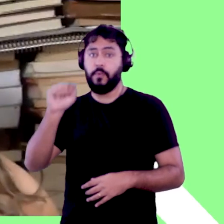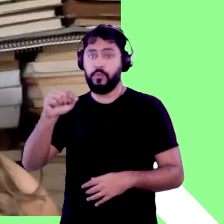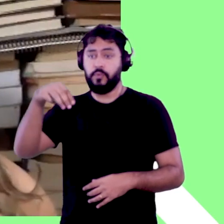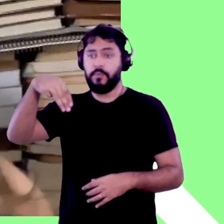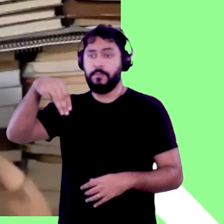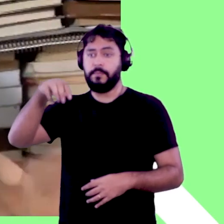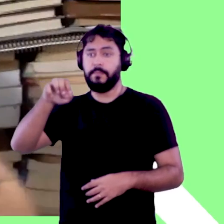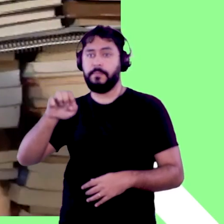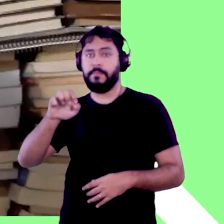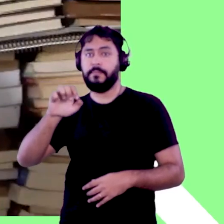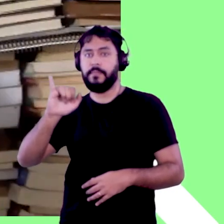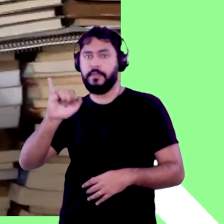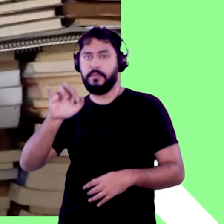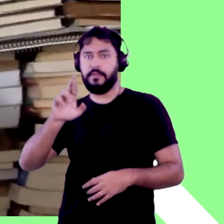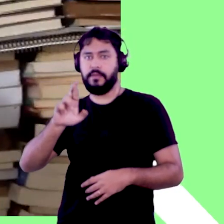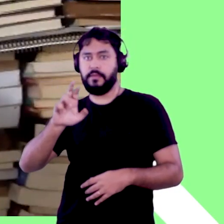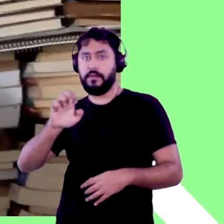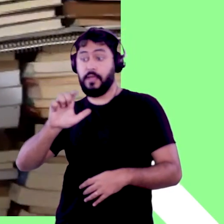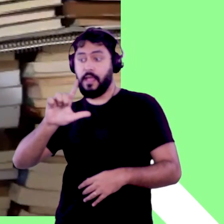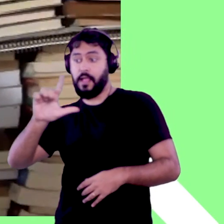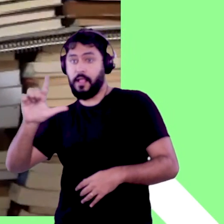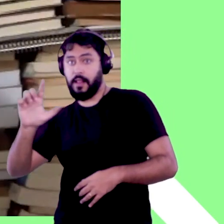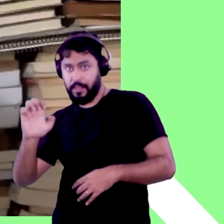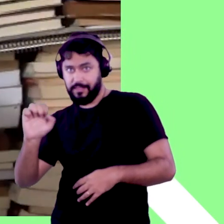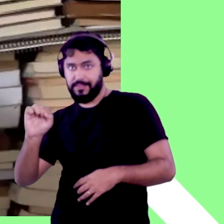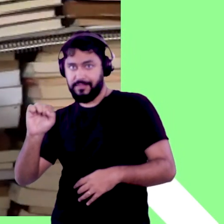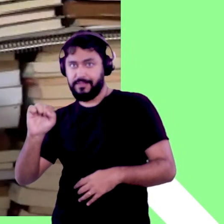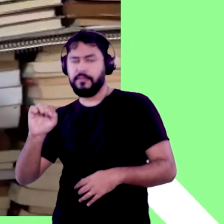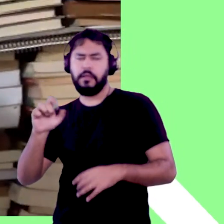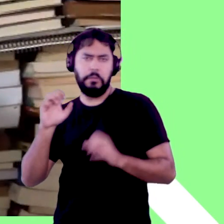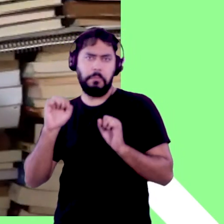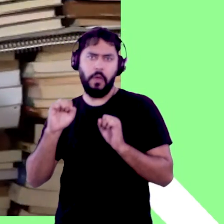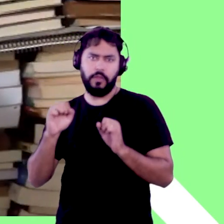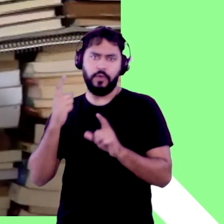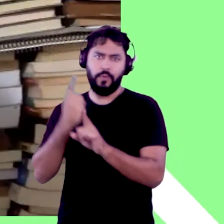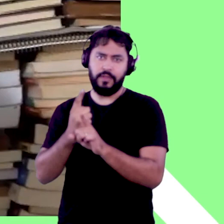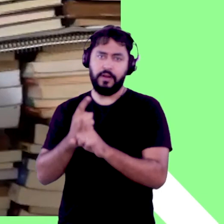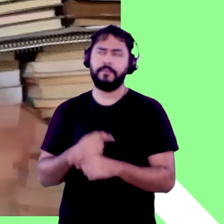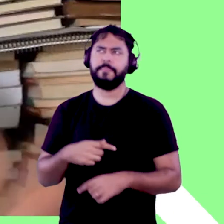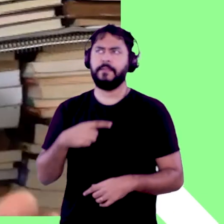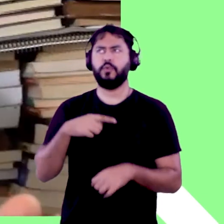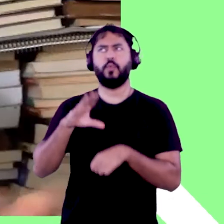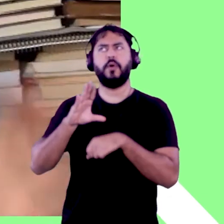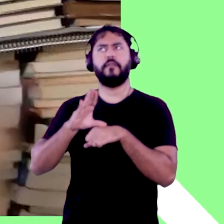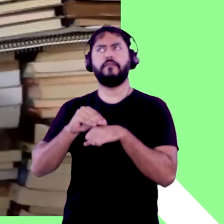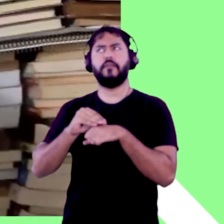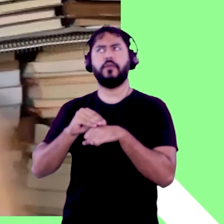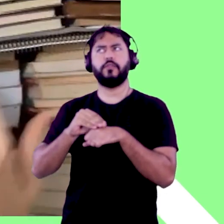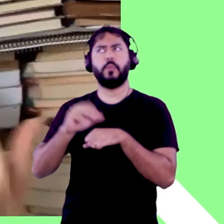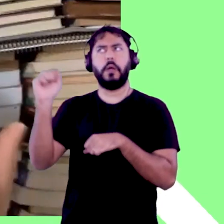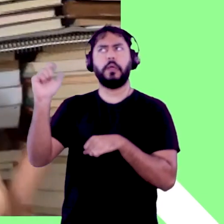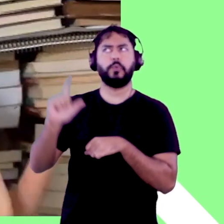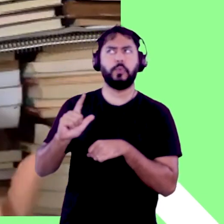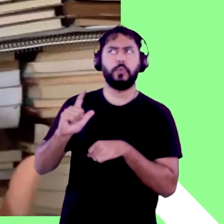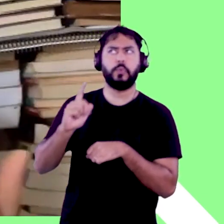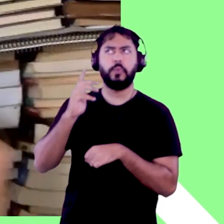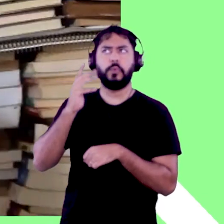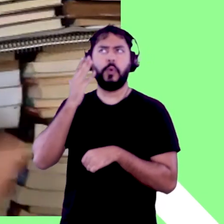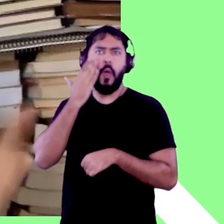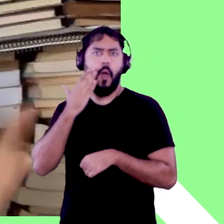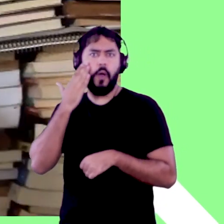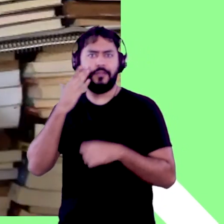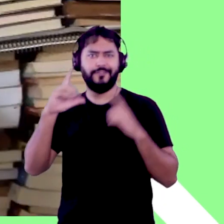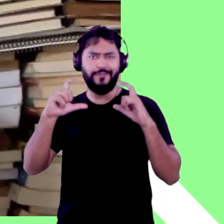Meirelles com 2 L's. Aí vocês vão me encontrar lá. Nem lembro, eu tô com uma foto azul e rosa. Bem assim,